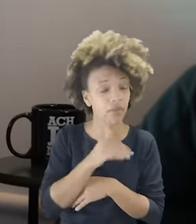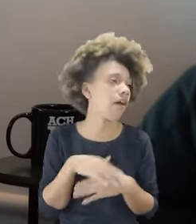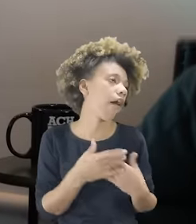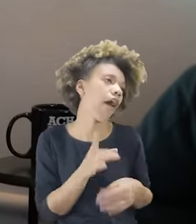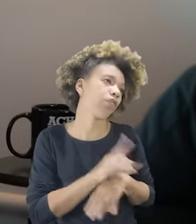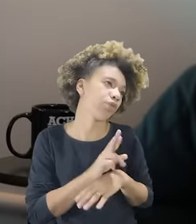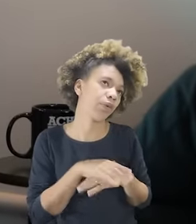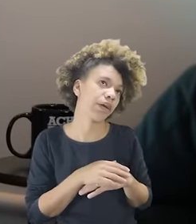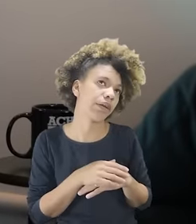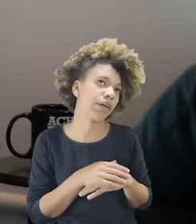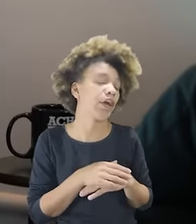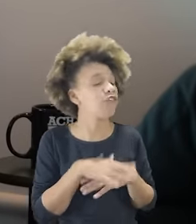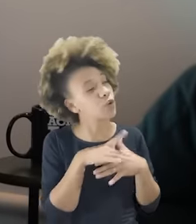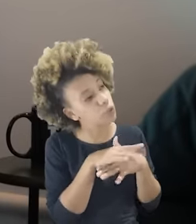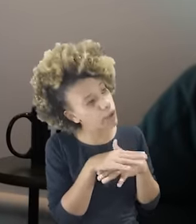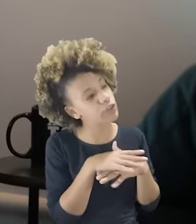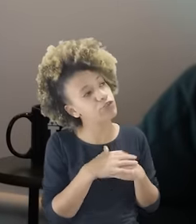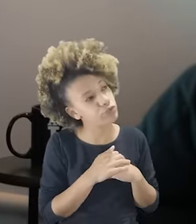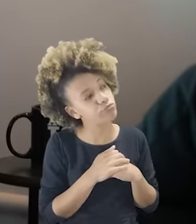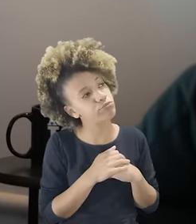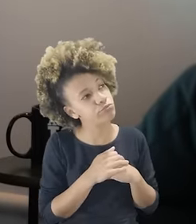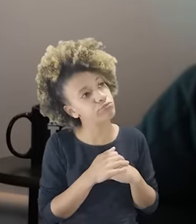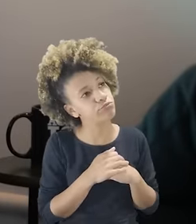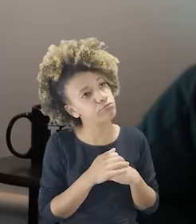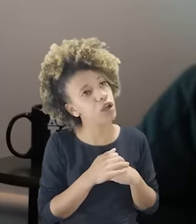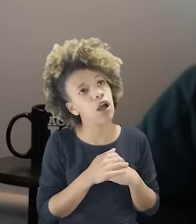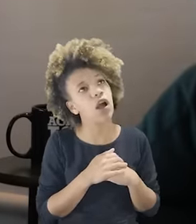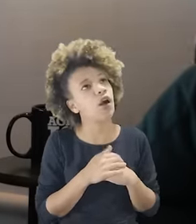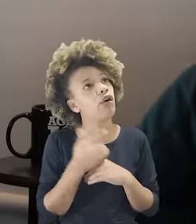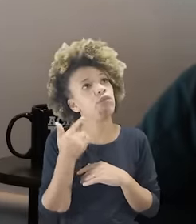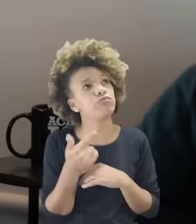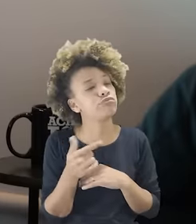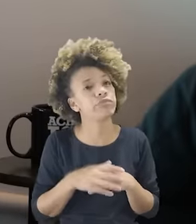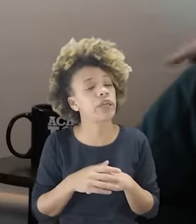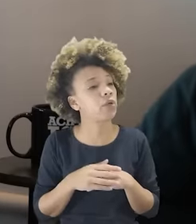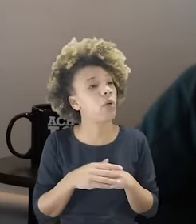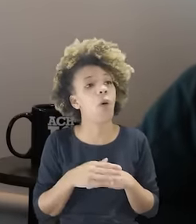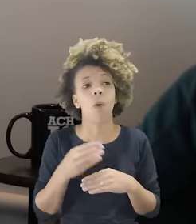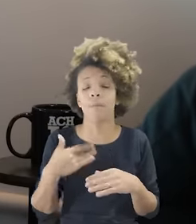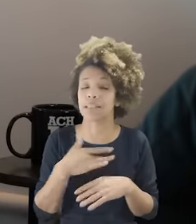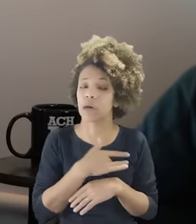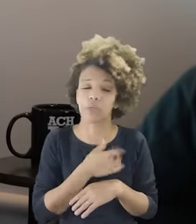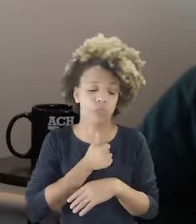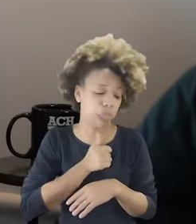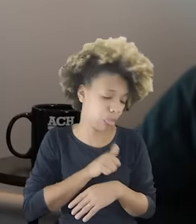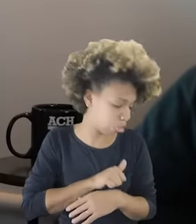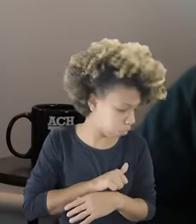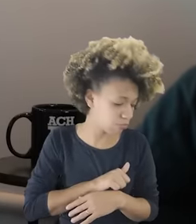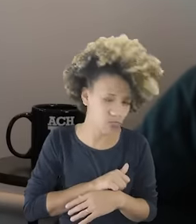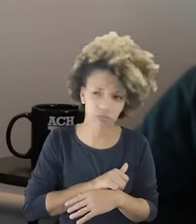me falava assim a doutora eu fico muito doente eu não tenho não tenho uma imunidade bacana minha saúde não tá legal